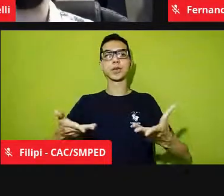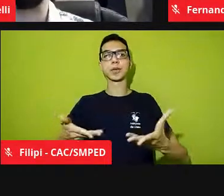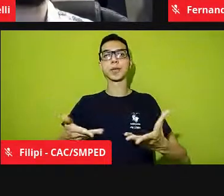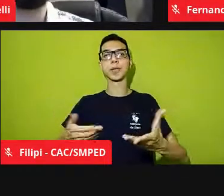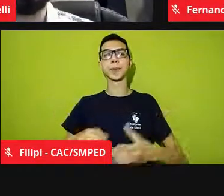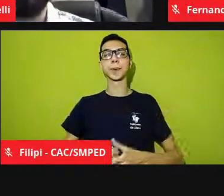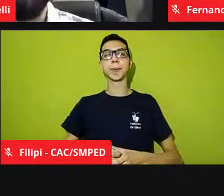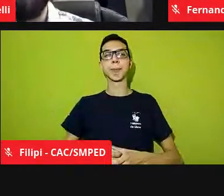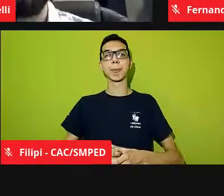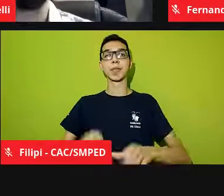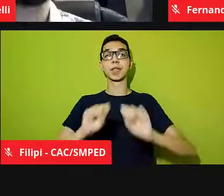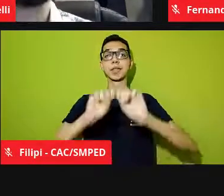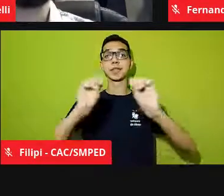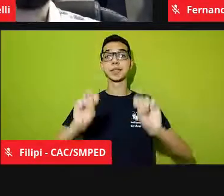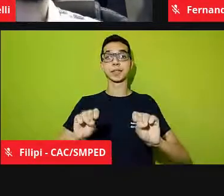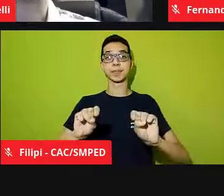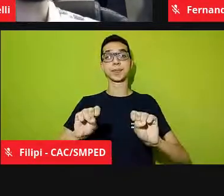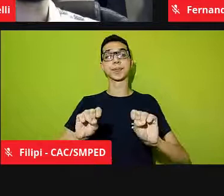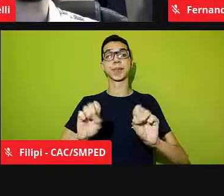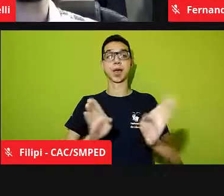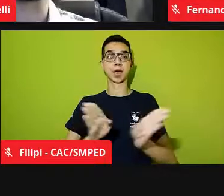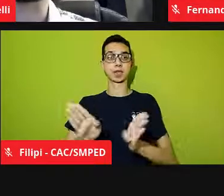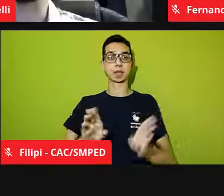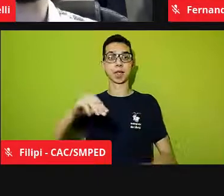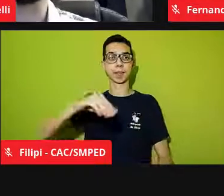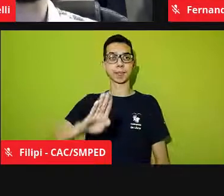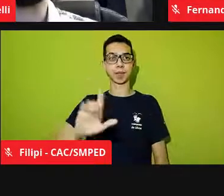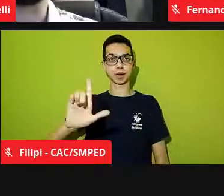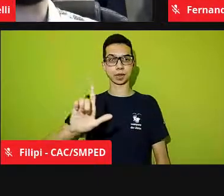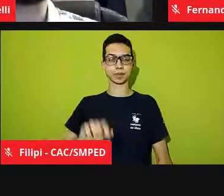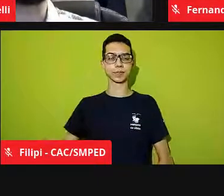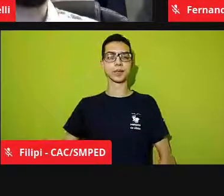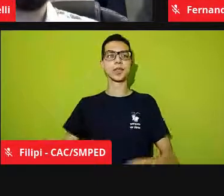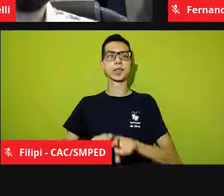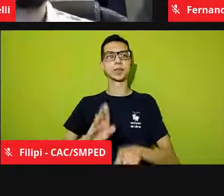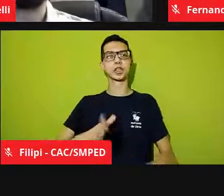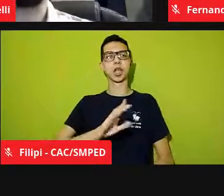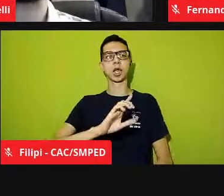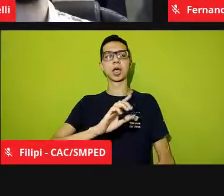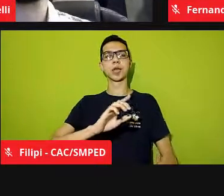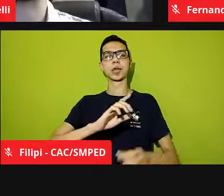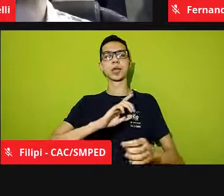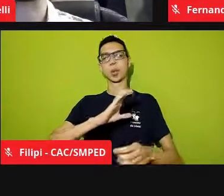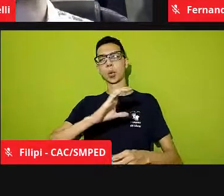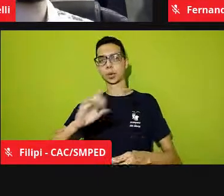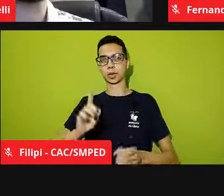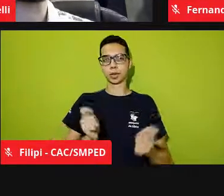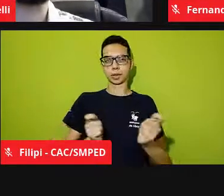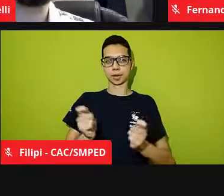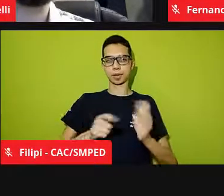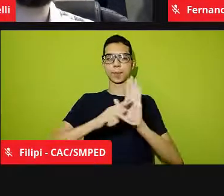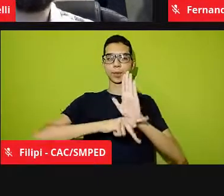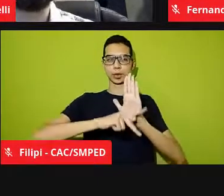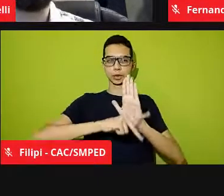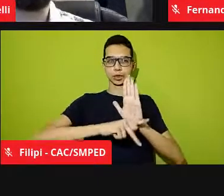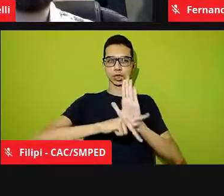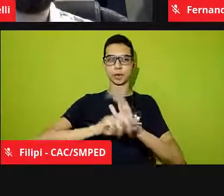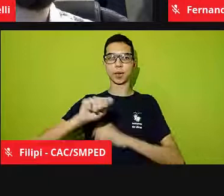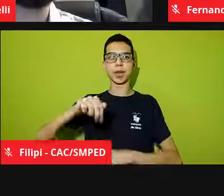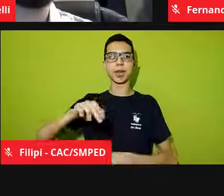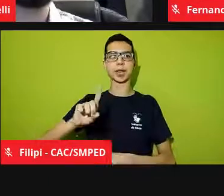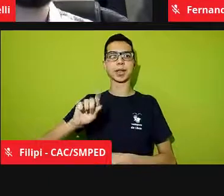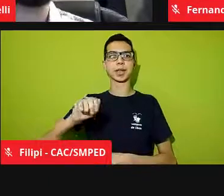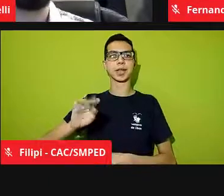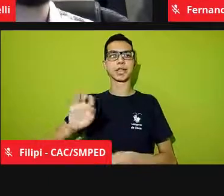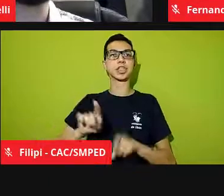de acessibilidade do MBL. Atuou como coordenador do projeto Ônibus Andante, como articulador de território do programa educativo